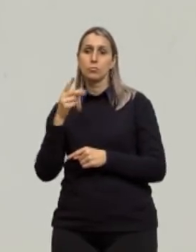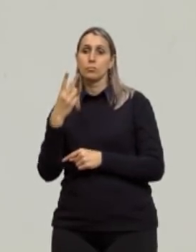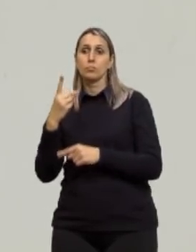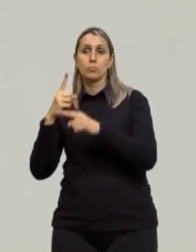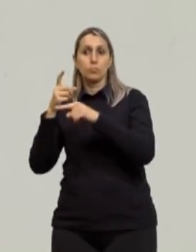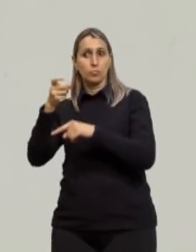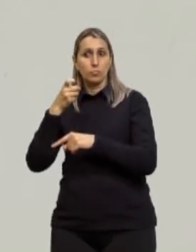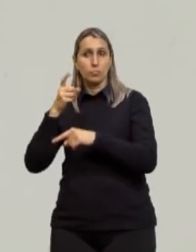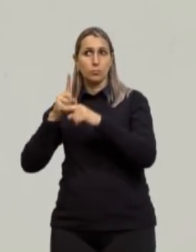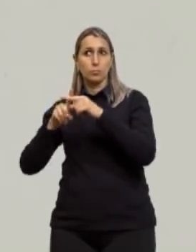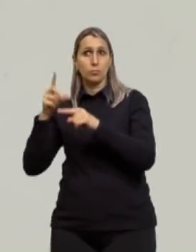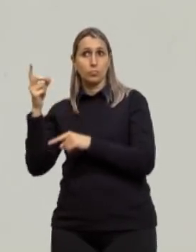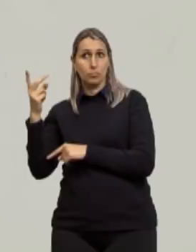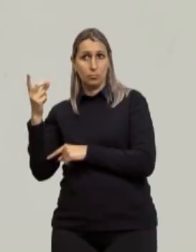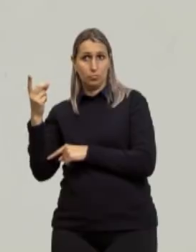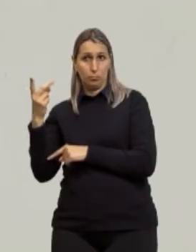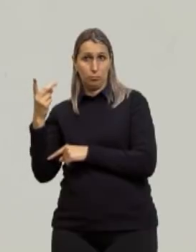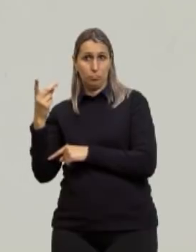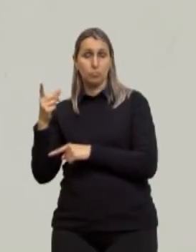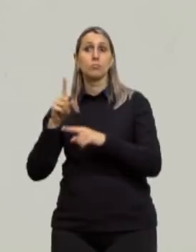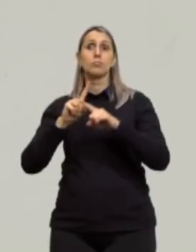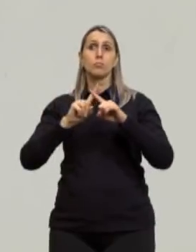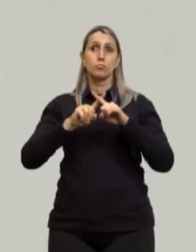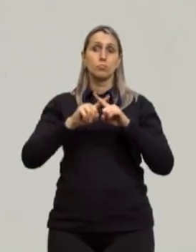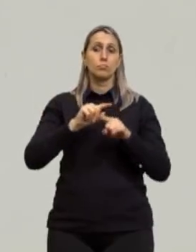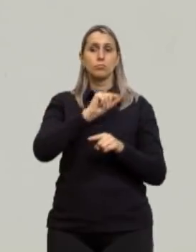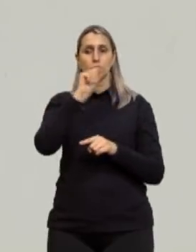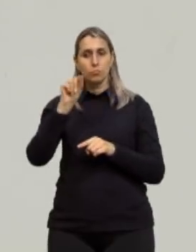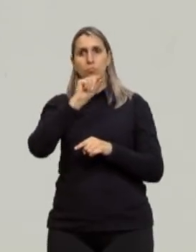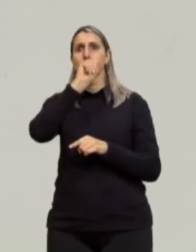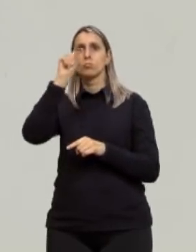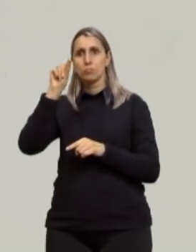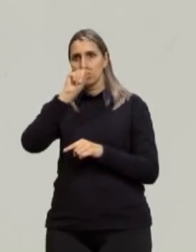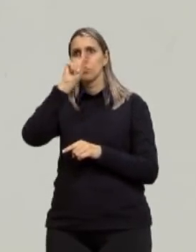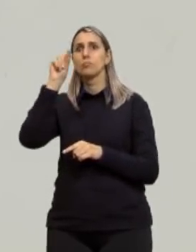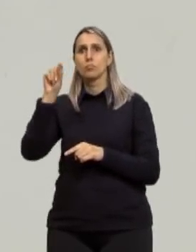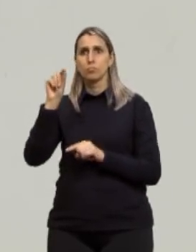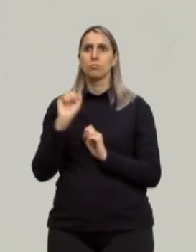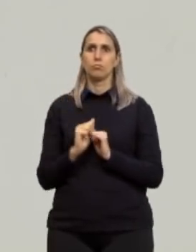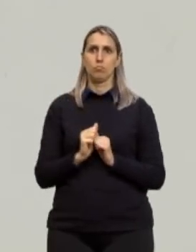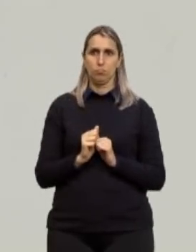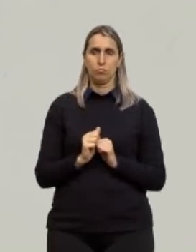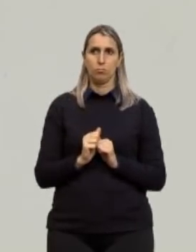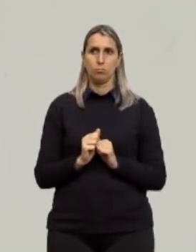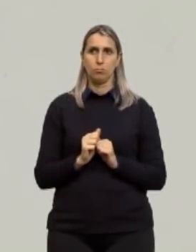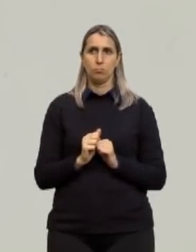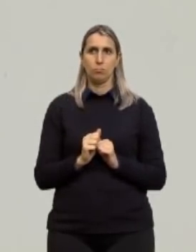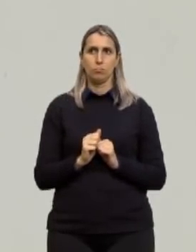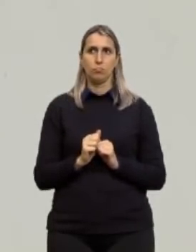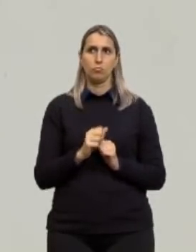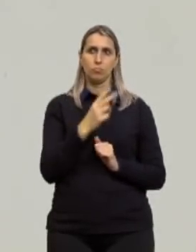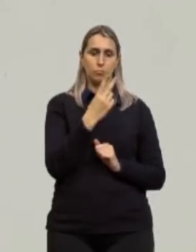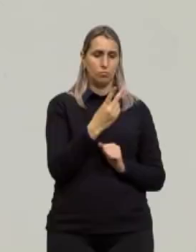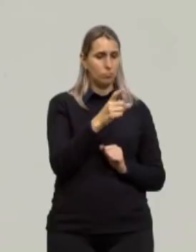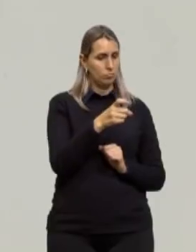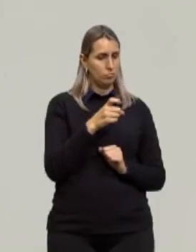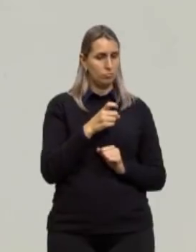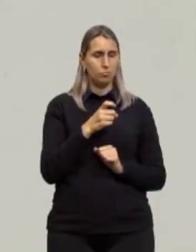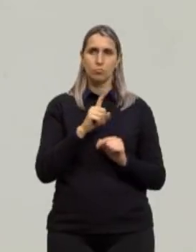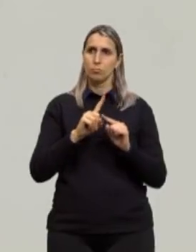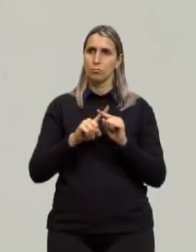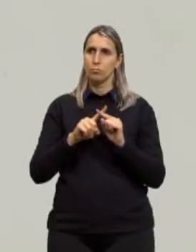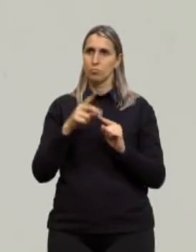12 certo então nós vamos multiplicar um a um e o 2x